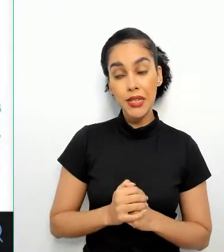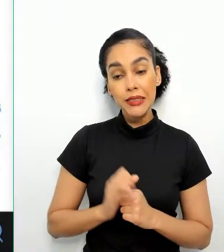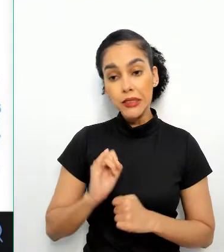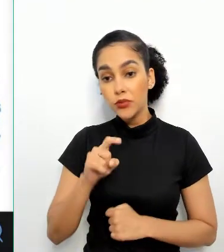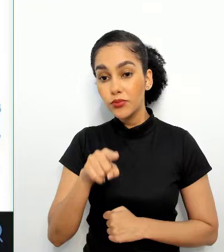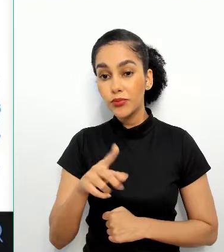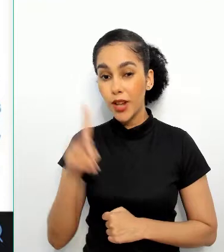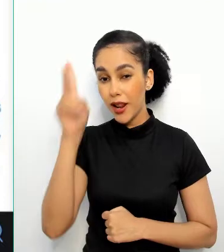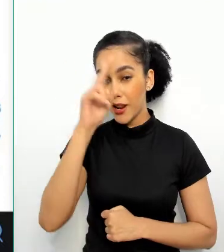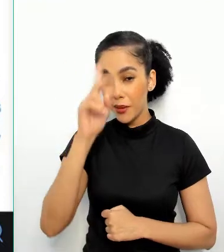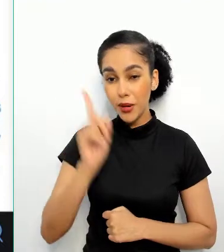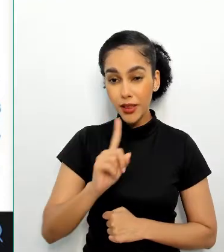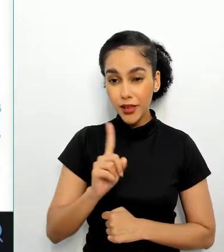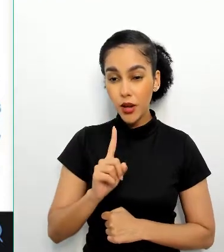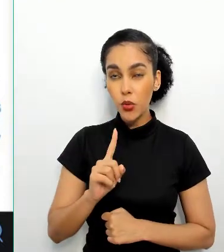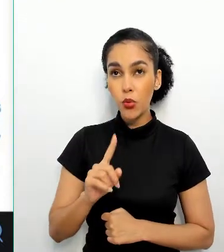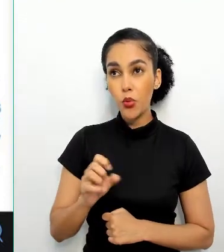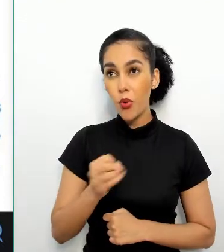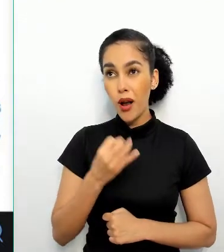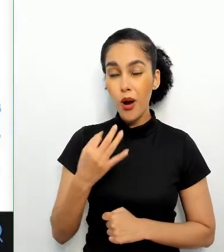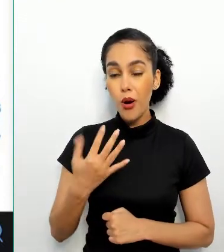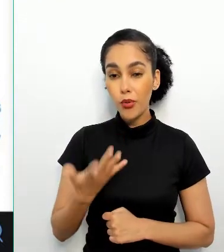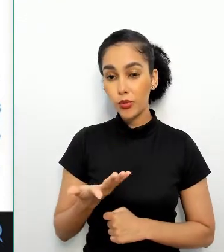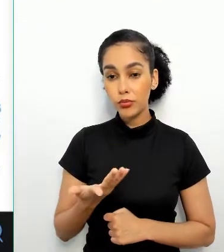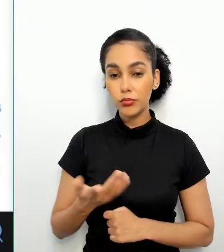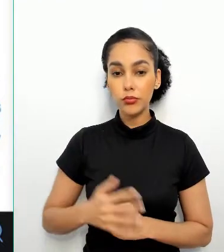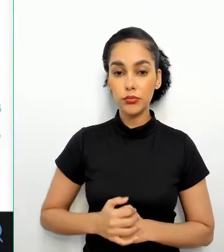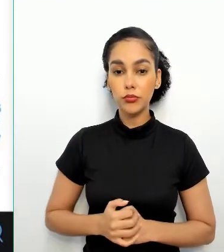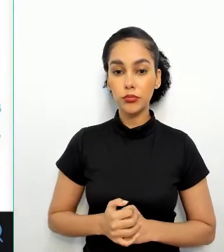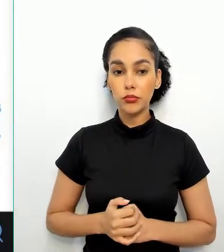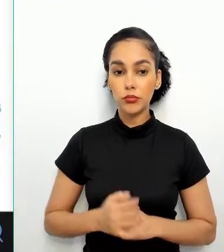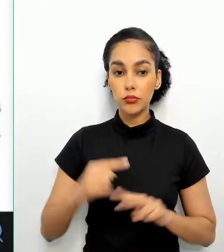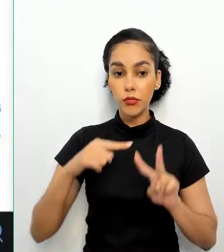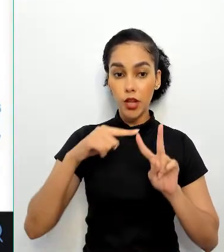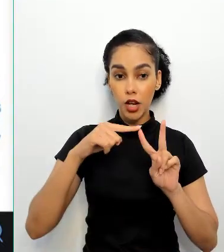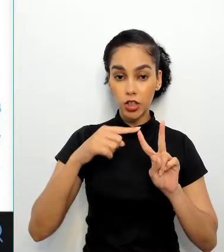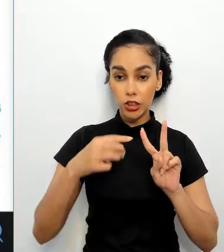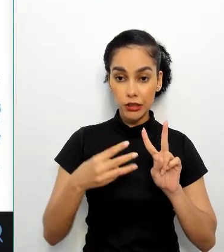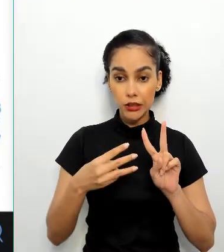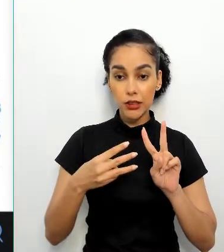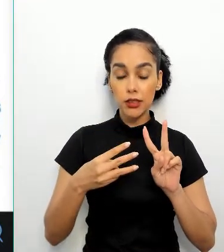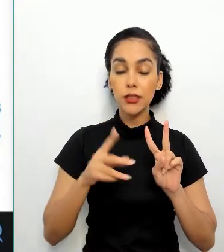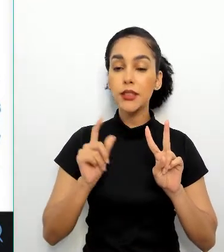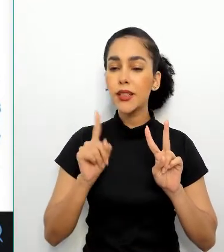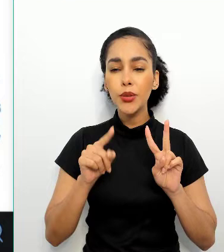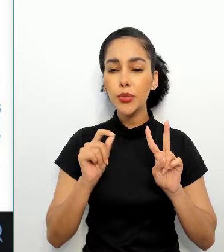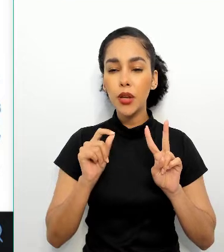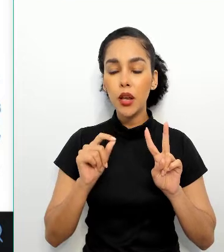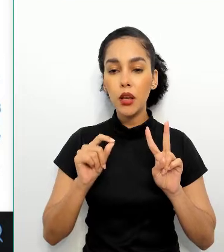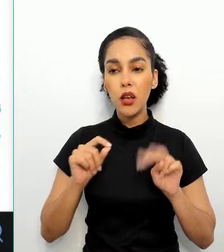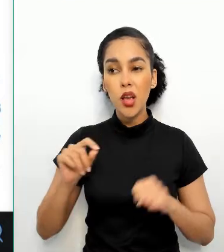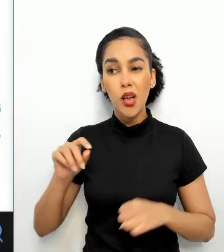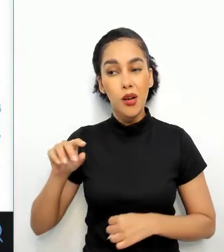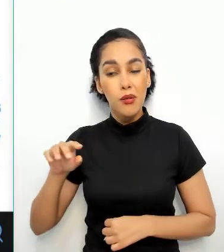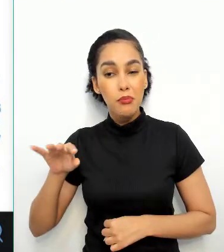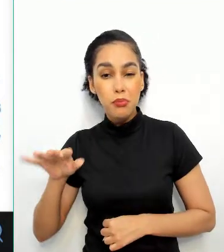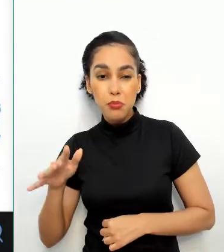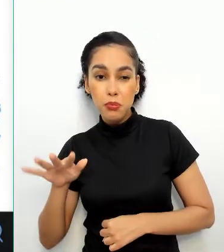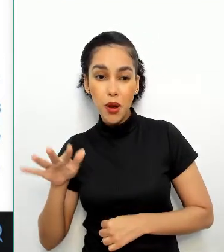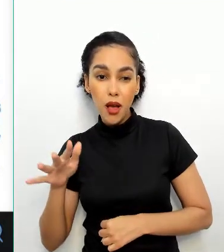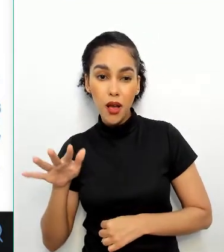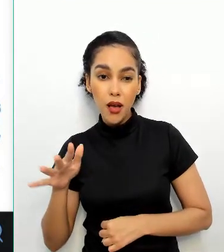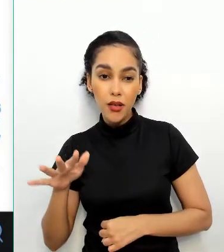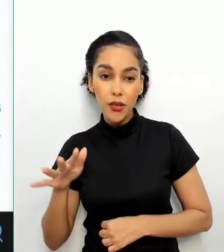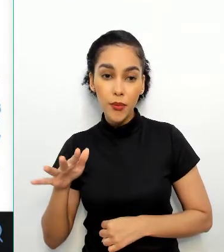3. Se você não lembrar que a raiz de 3 é aproximadamente, vou colocar até o valor dela aqui, ó. A raiz de 3 é